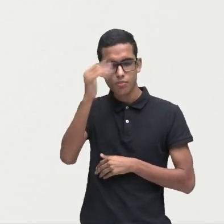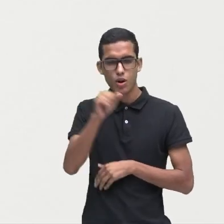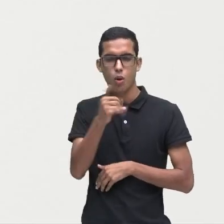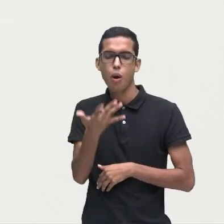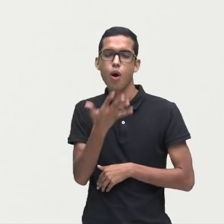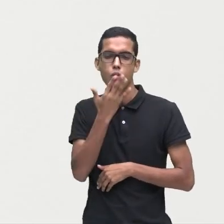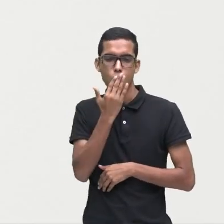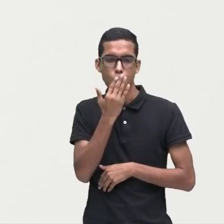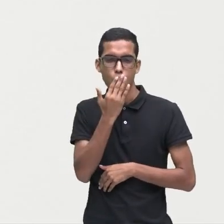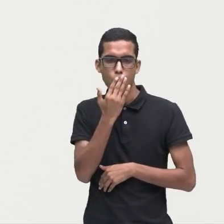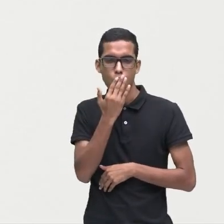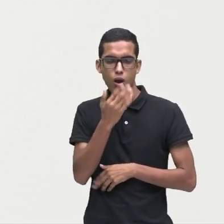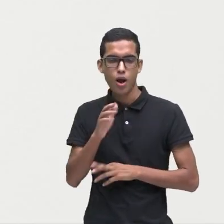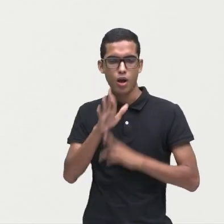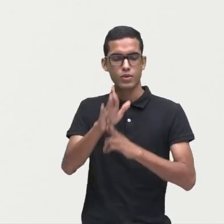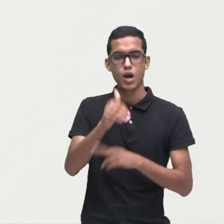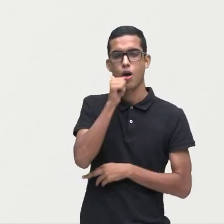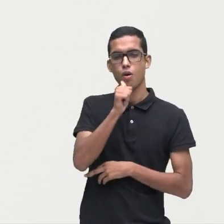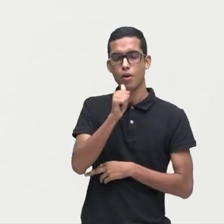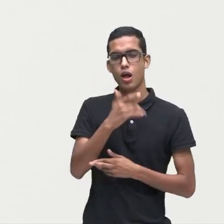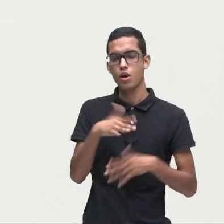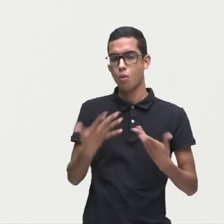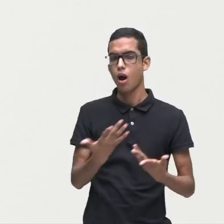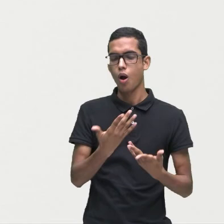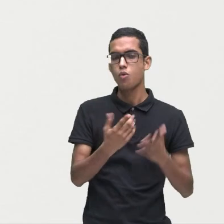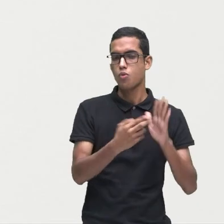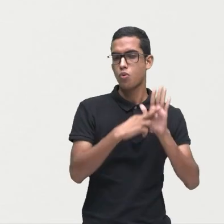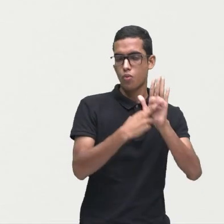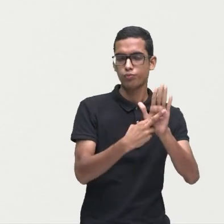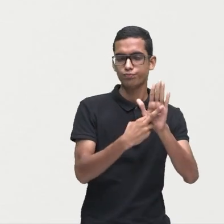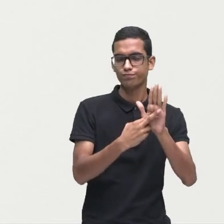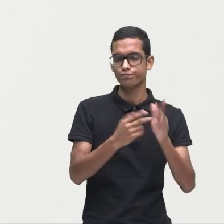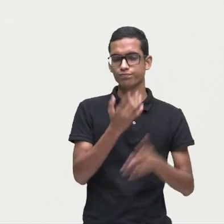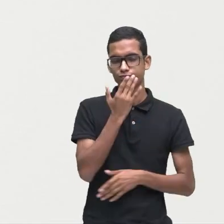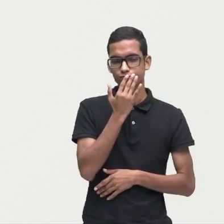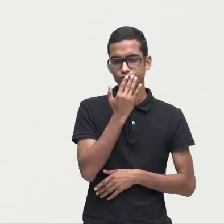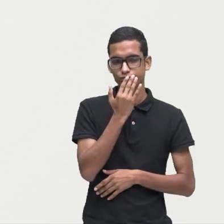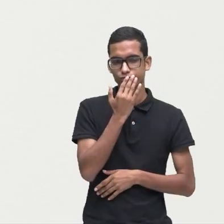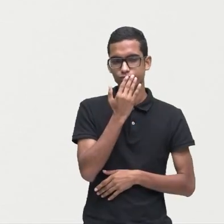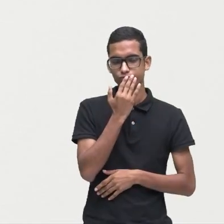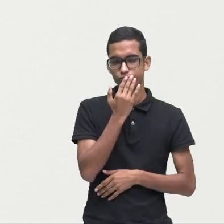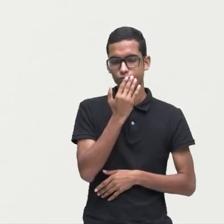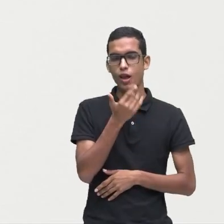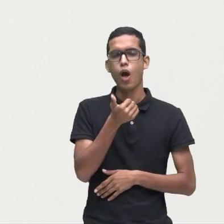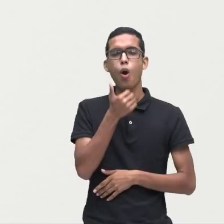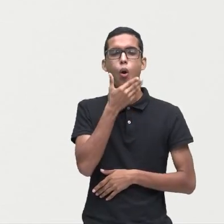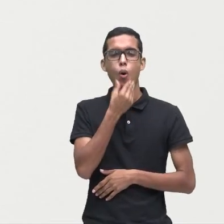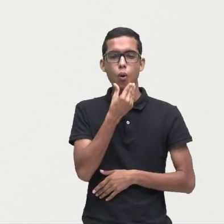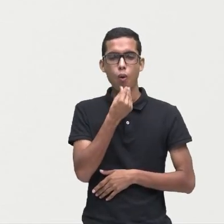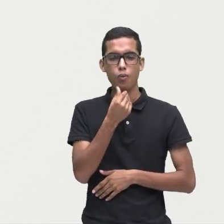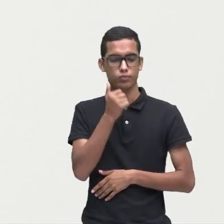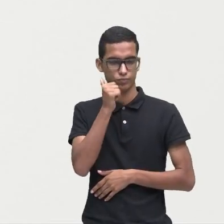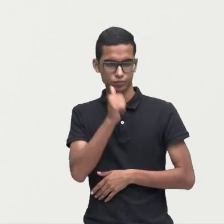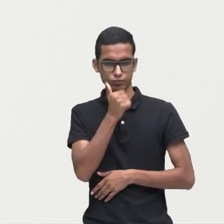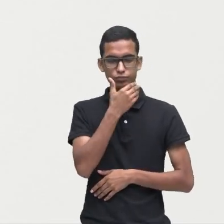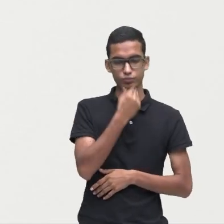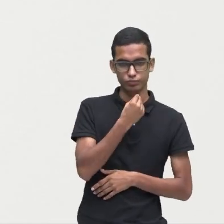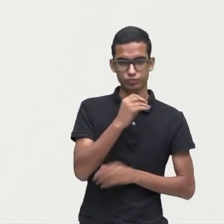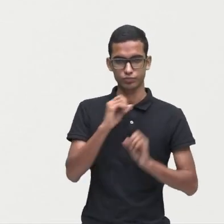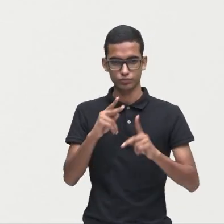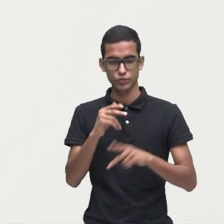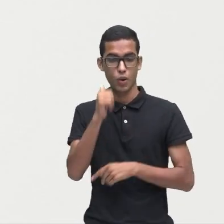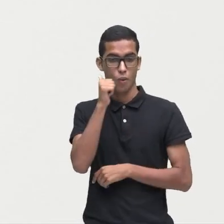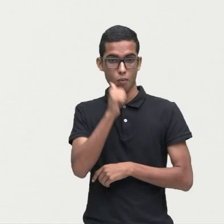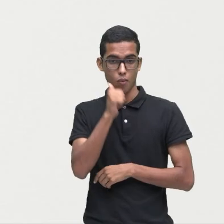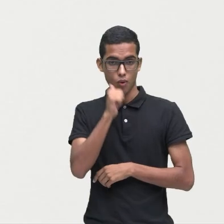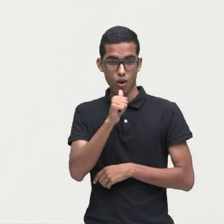que representa os meninos, qual a cor que representa as meninas, tá bom? Homens vão estar as mulheres vão estar pintadas de